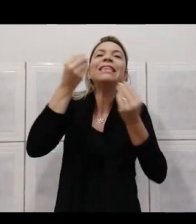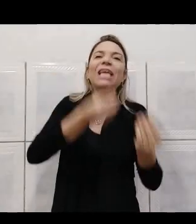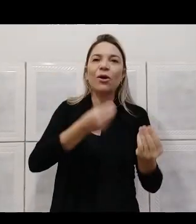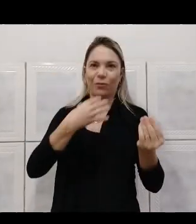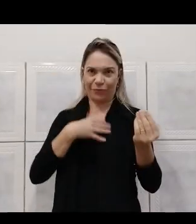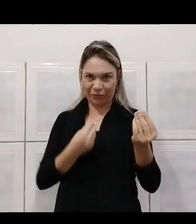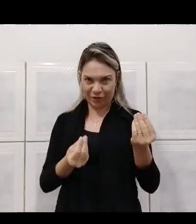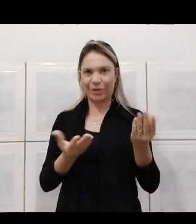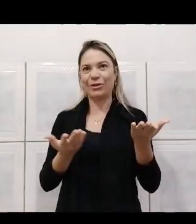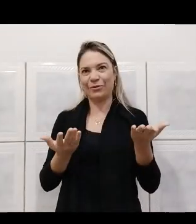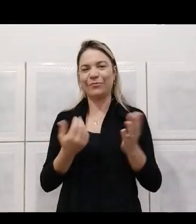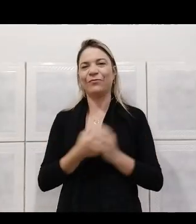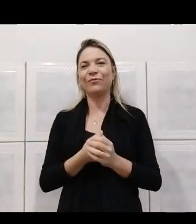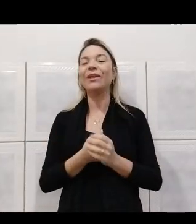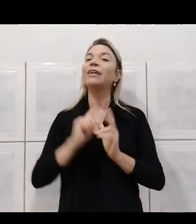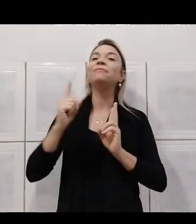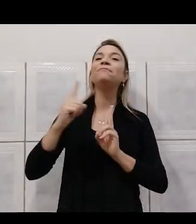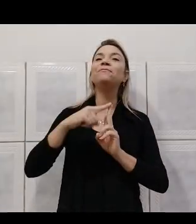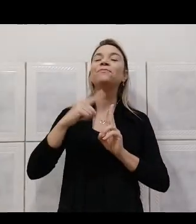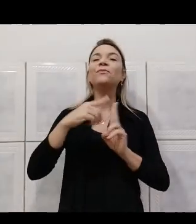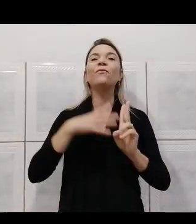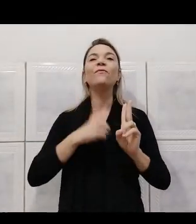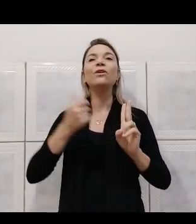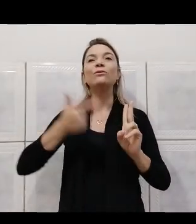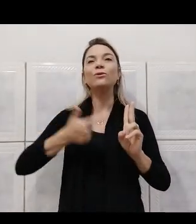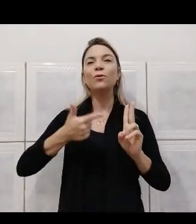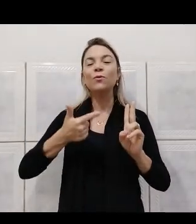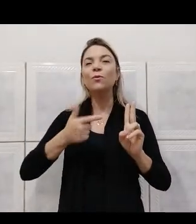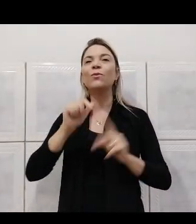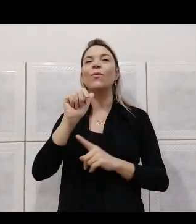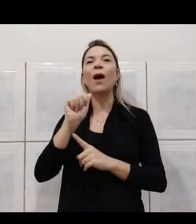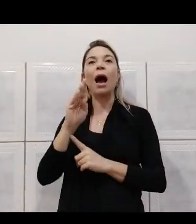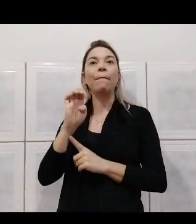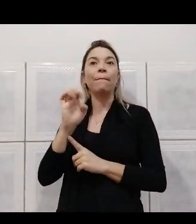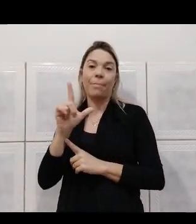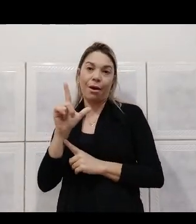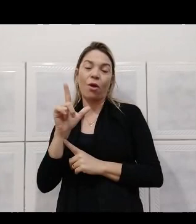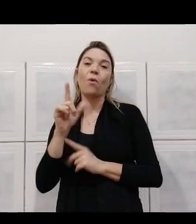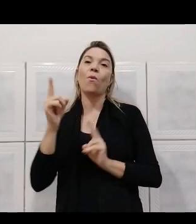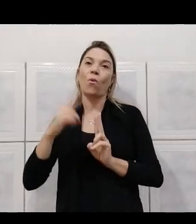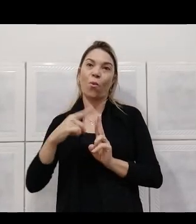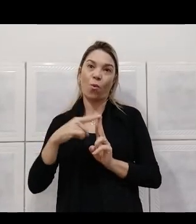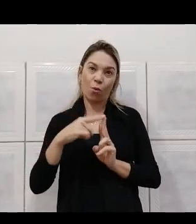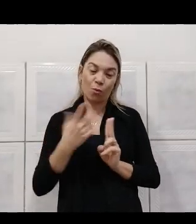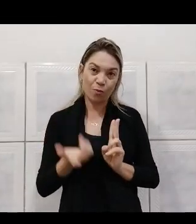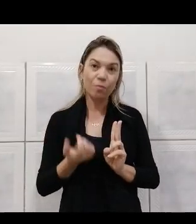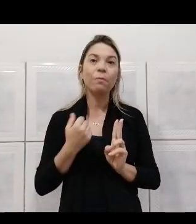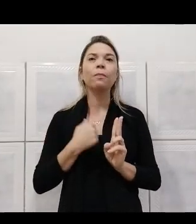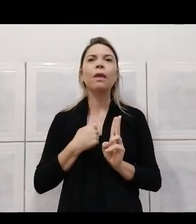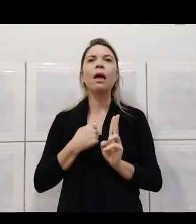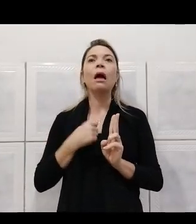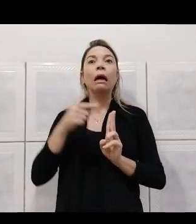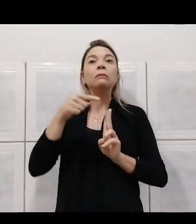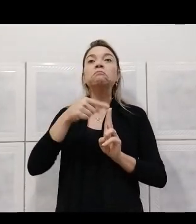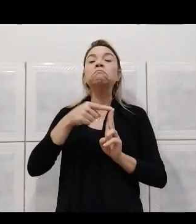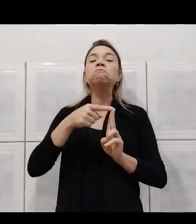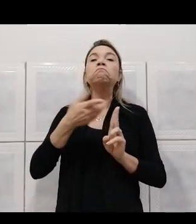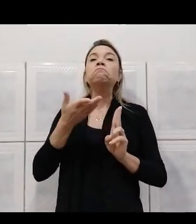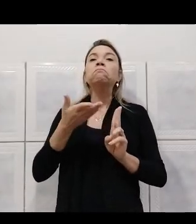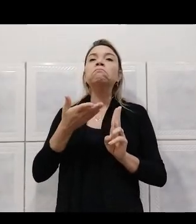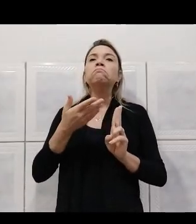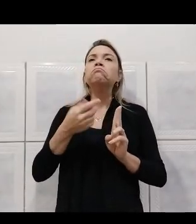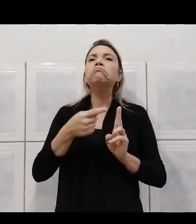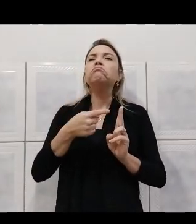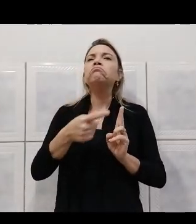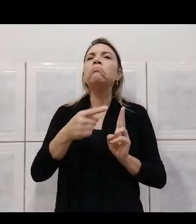Abel, é o filho que teve uma existência curta, porque